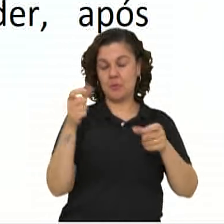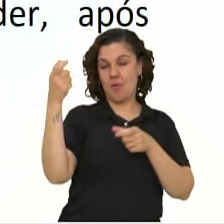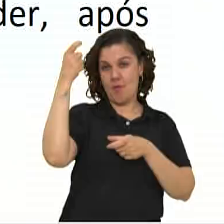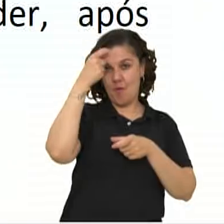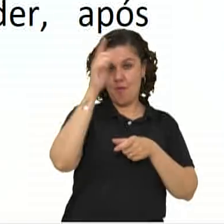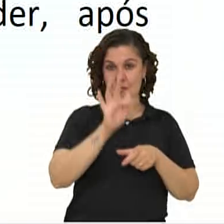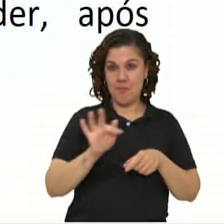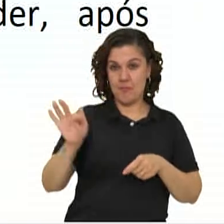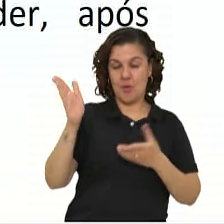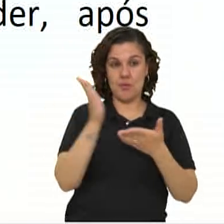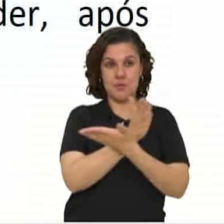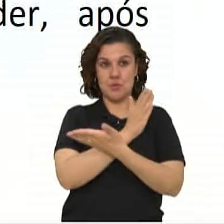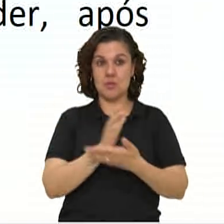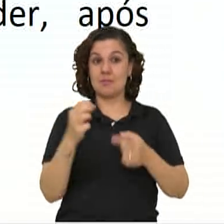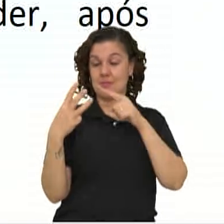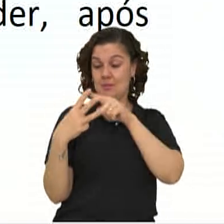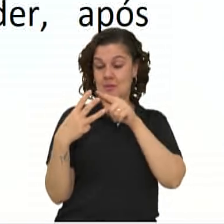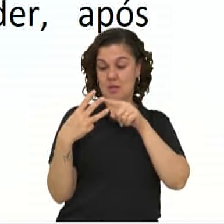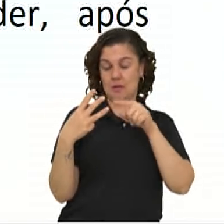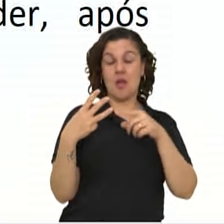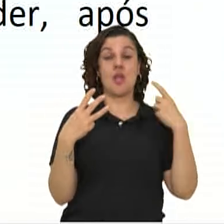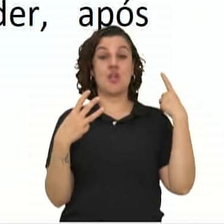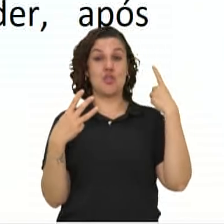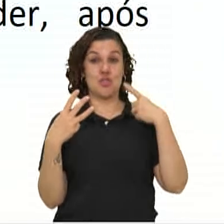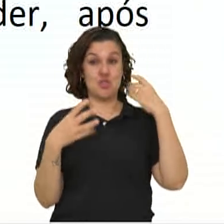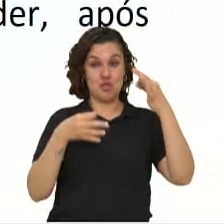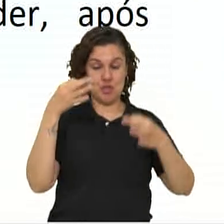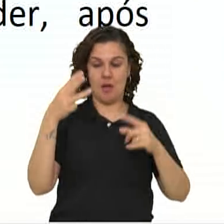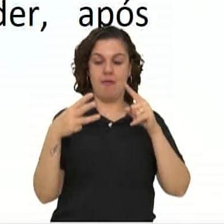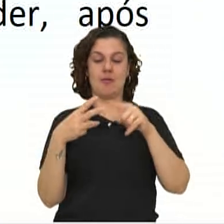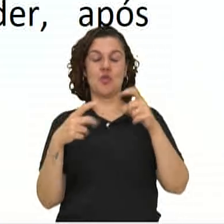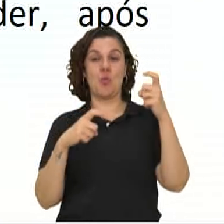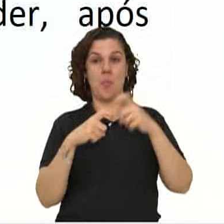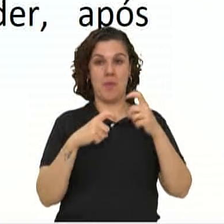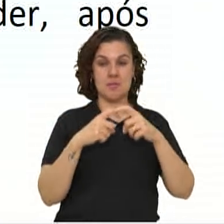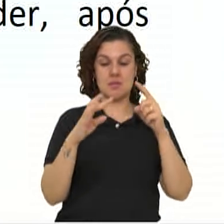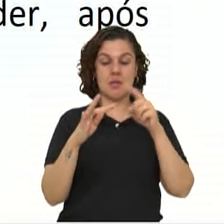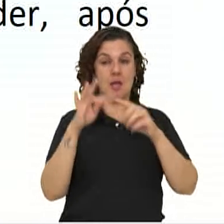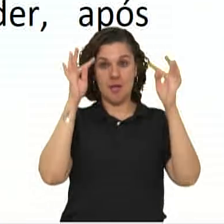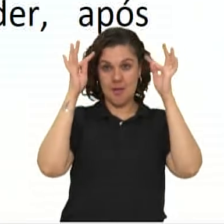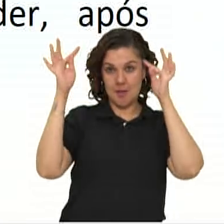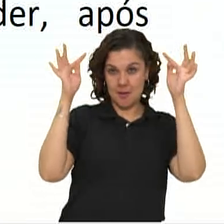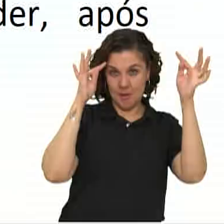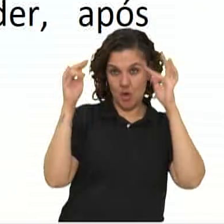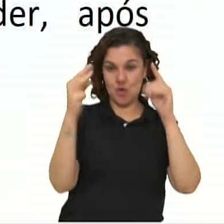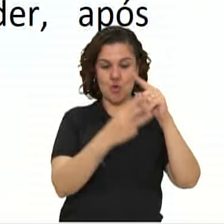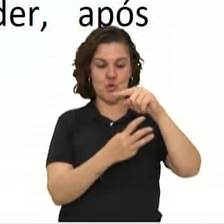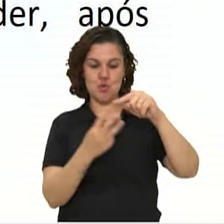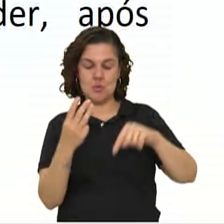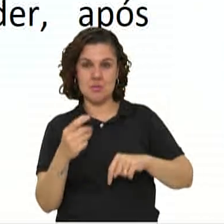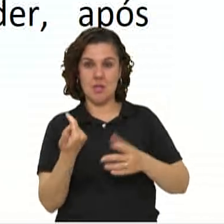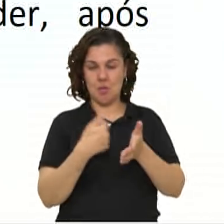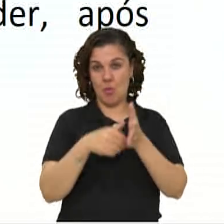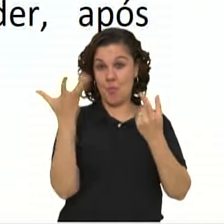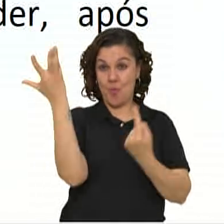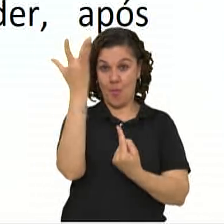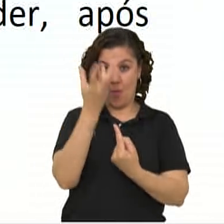Idade Média se dividiam em 3, Direito, Medicina e Teologia. Todos passavam pelas 7 artes liberais?